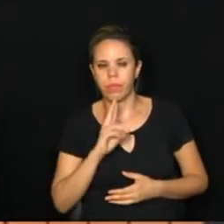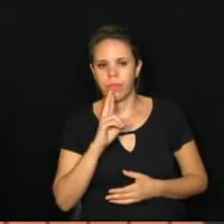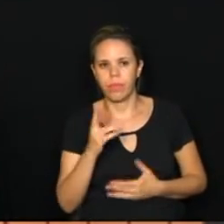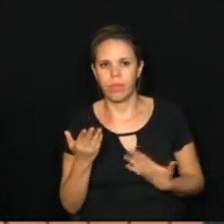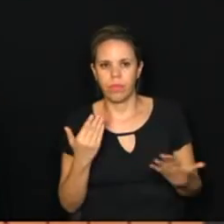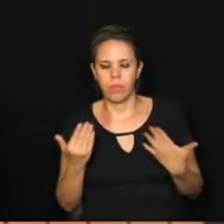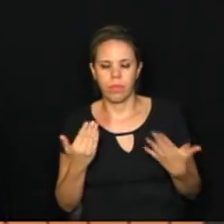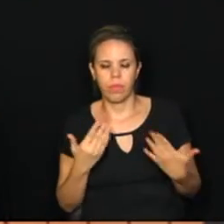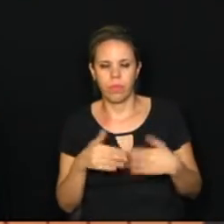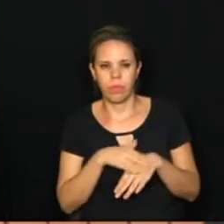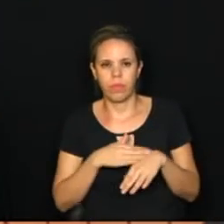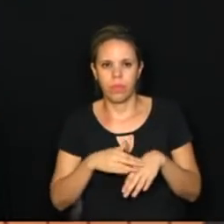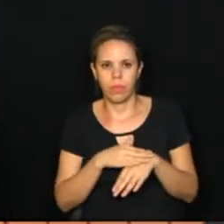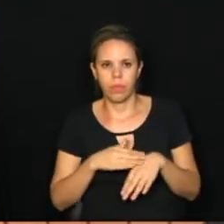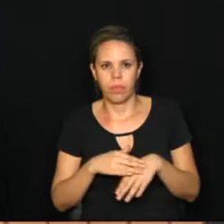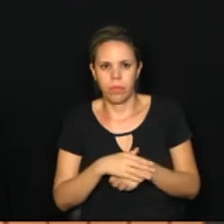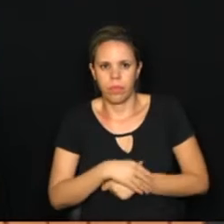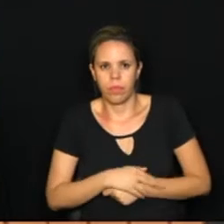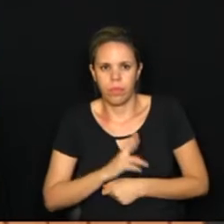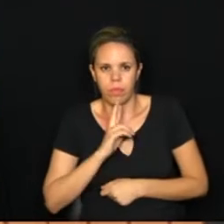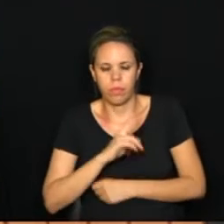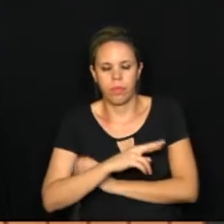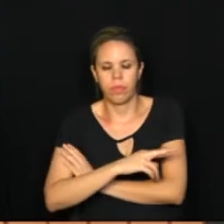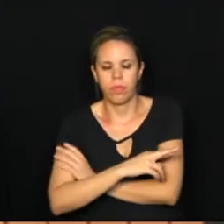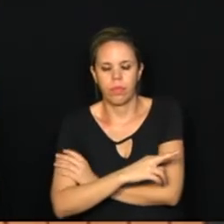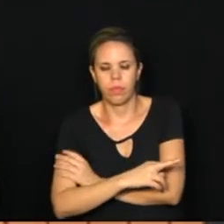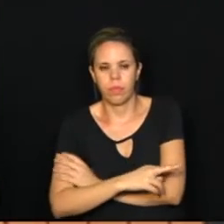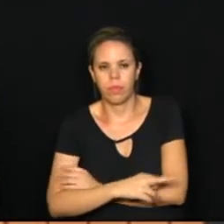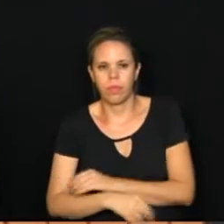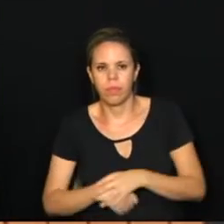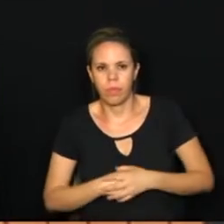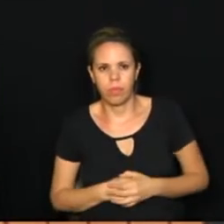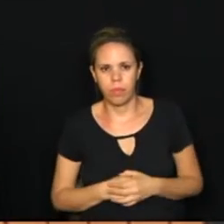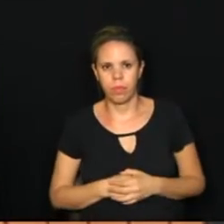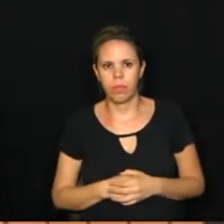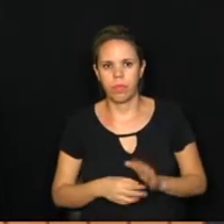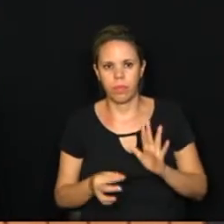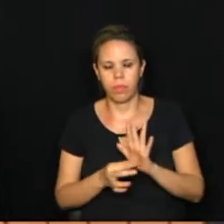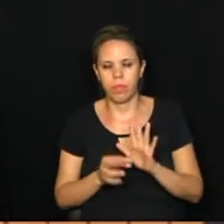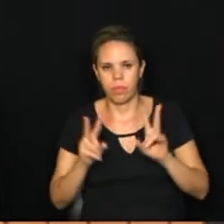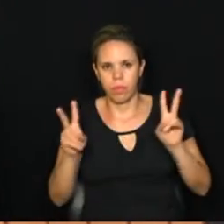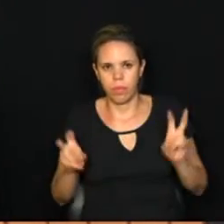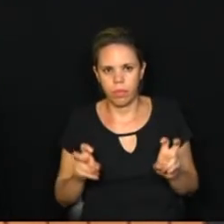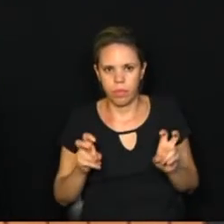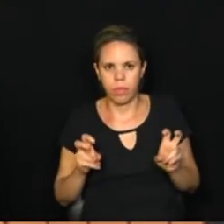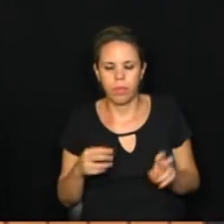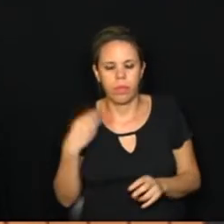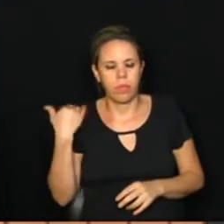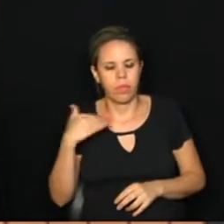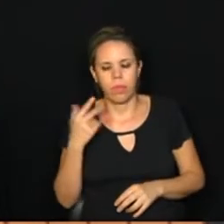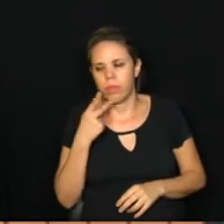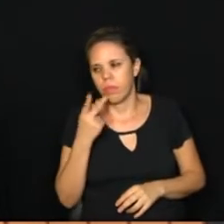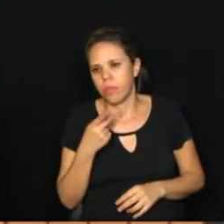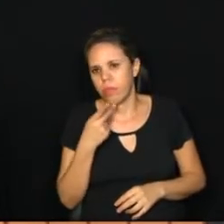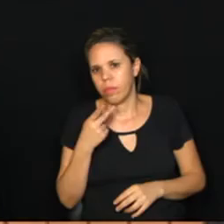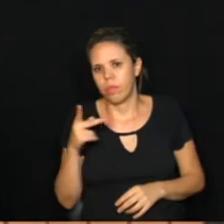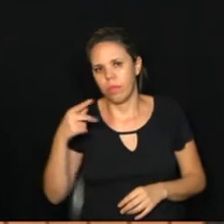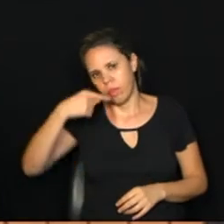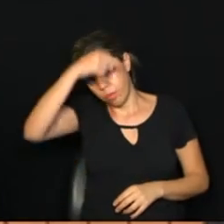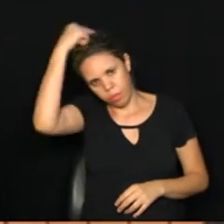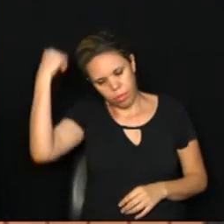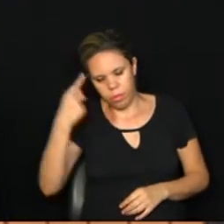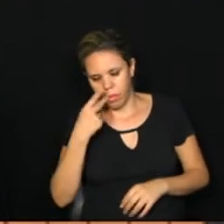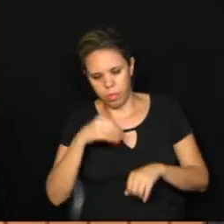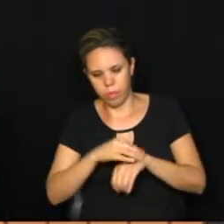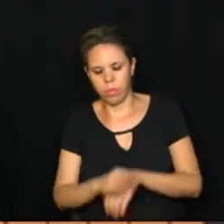com o Chico as respostas ou manifestações a respeito daquilo que a Mariana e o Paulo Gaspar